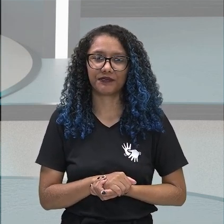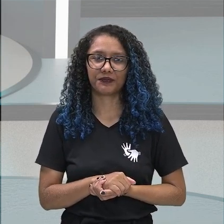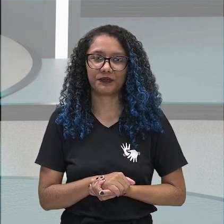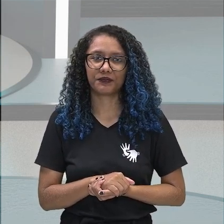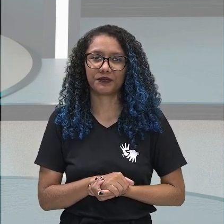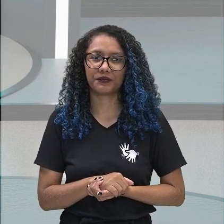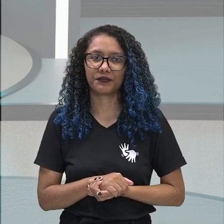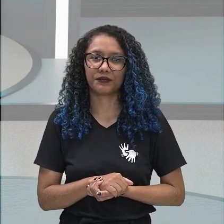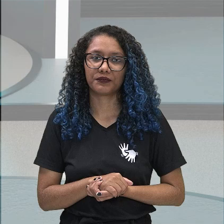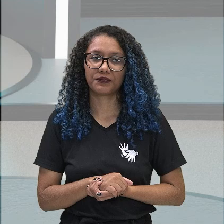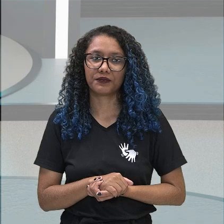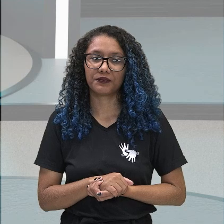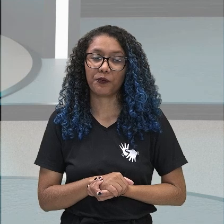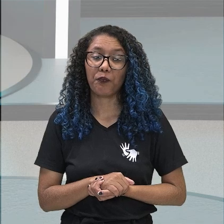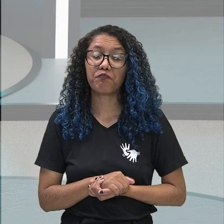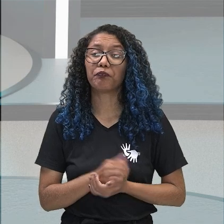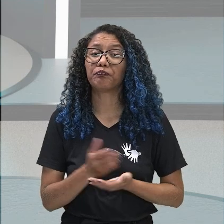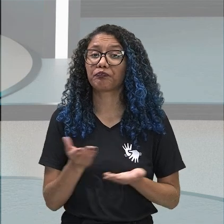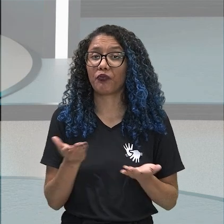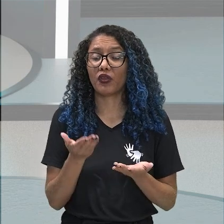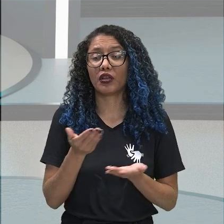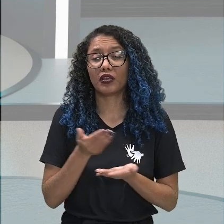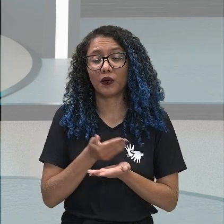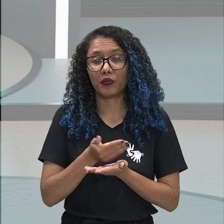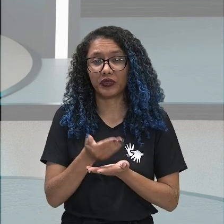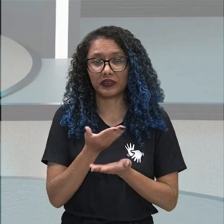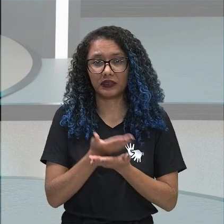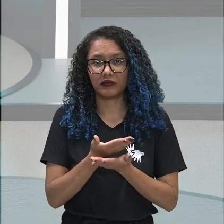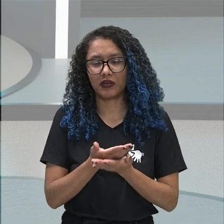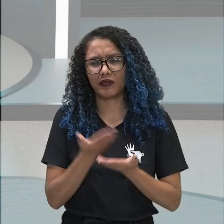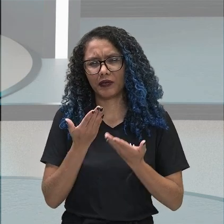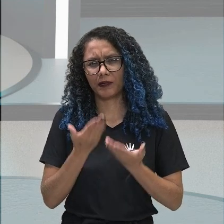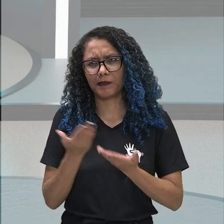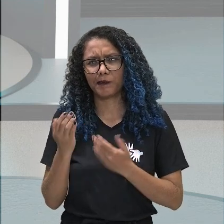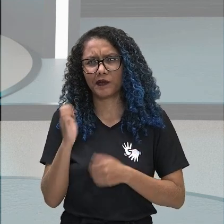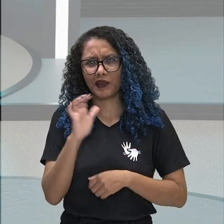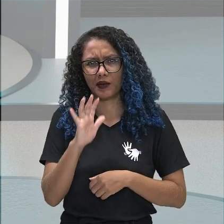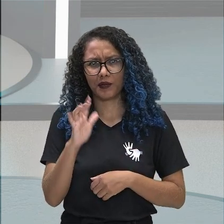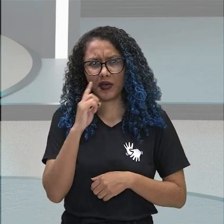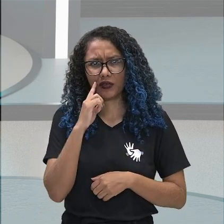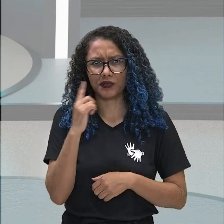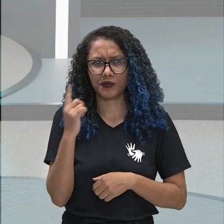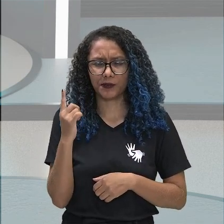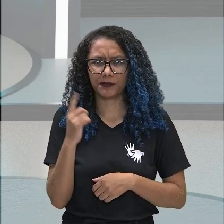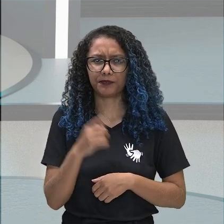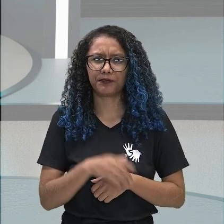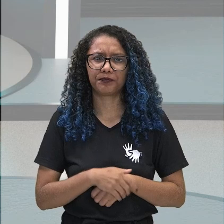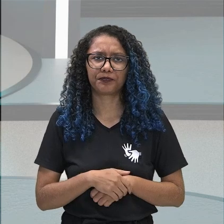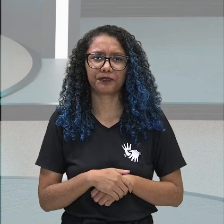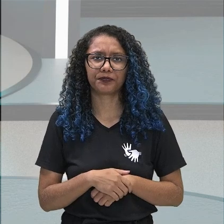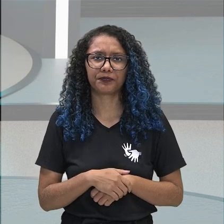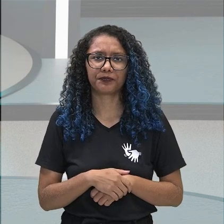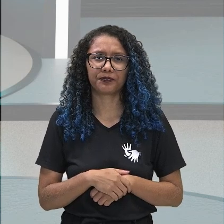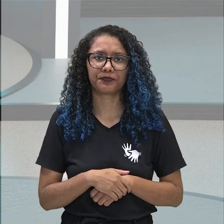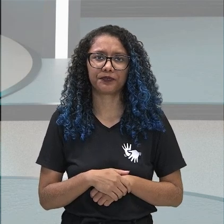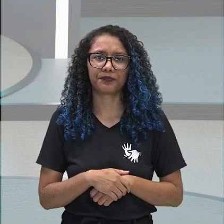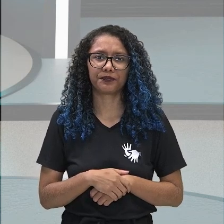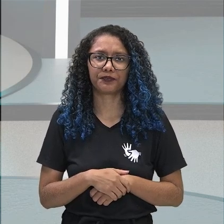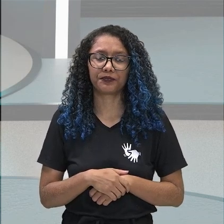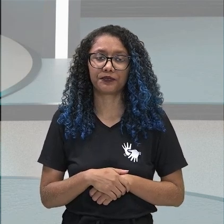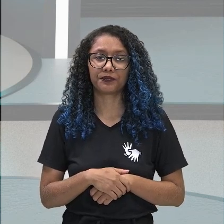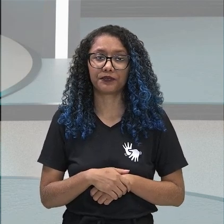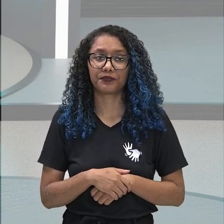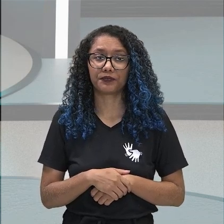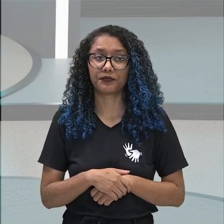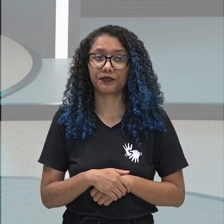la clase de lengua española com estas imagens. Mira ela chiquita. Tá? Então, observem que